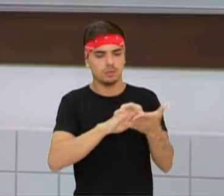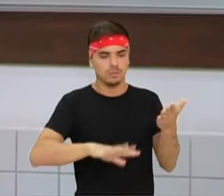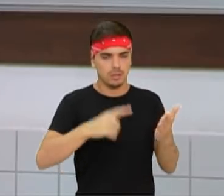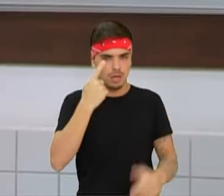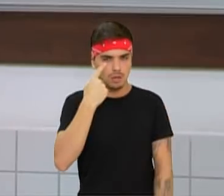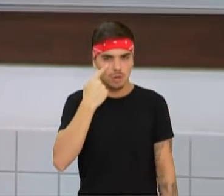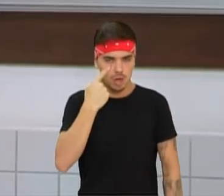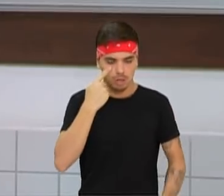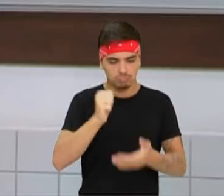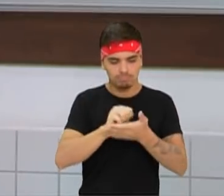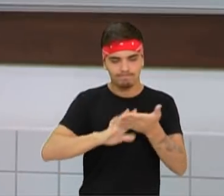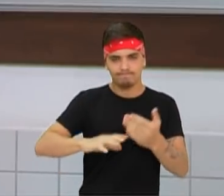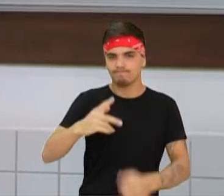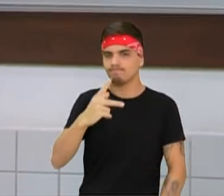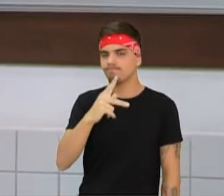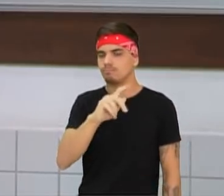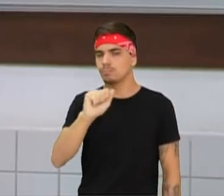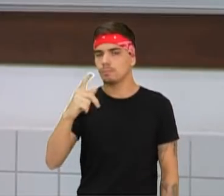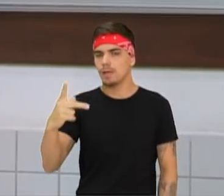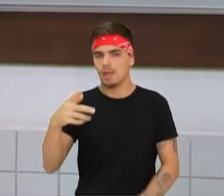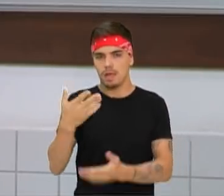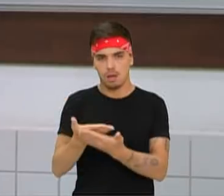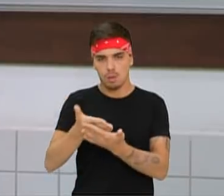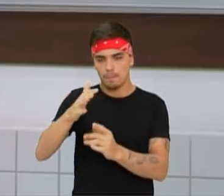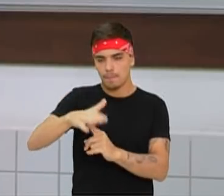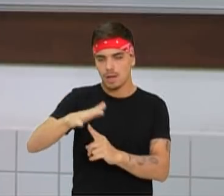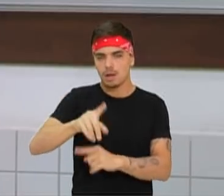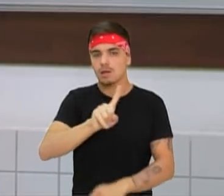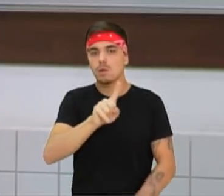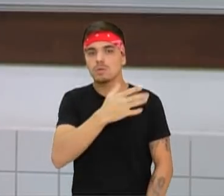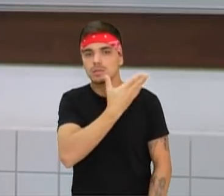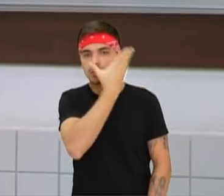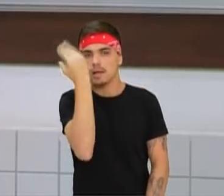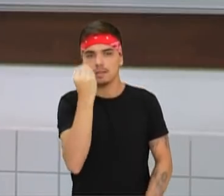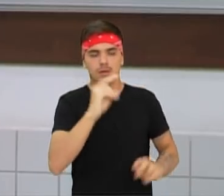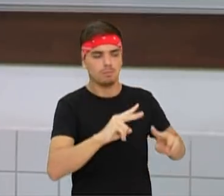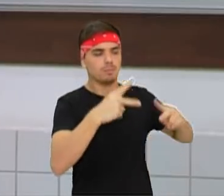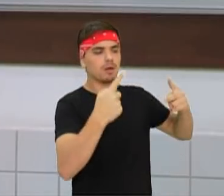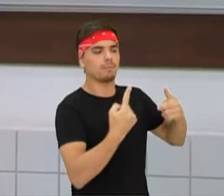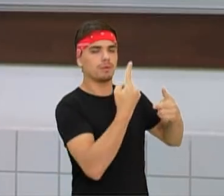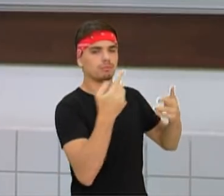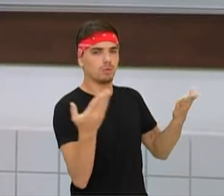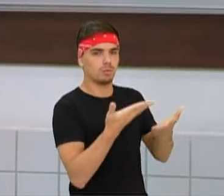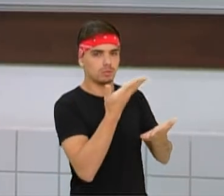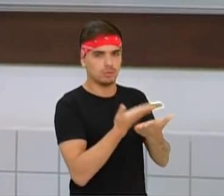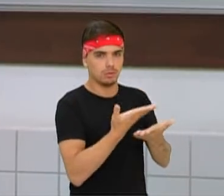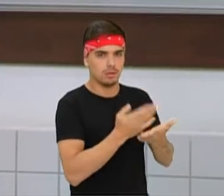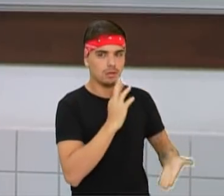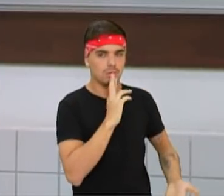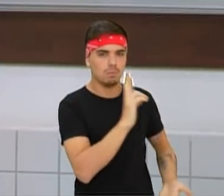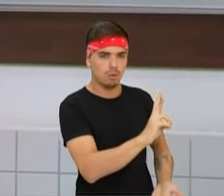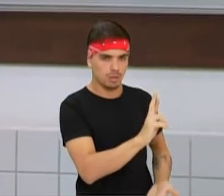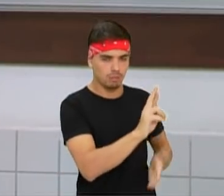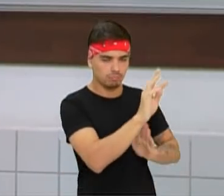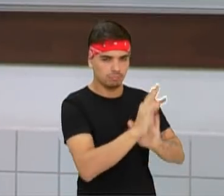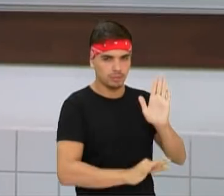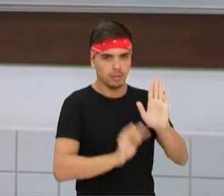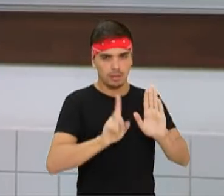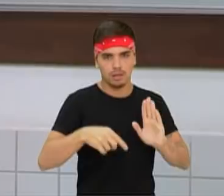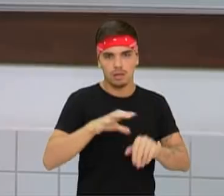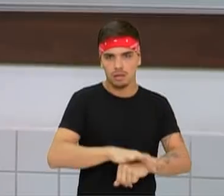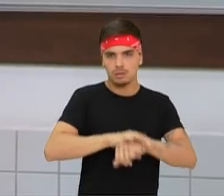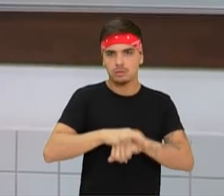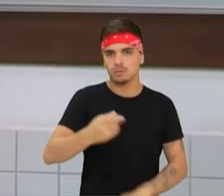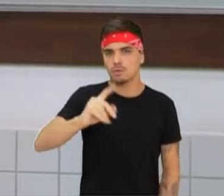atividades pelo aplicativo Aula Paraná, não deixa de clicar no link da aula de hoje, responder o formulário e garantir a